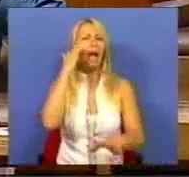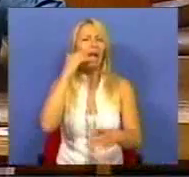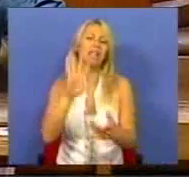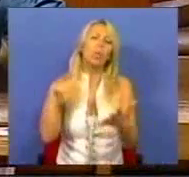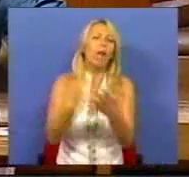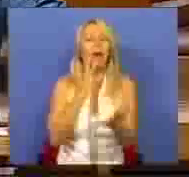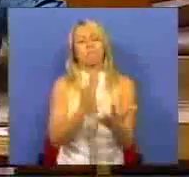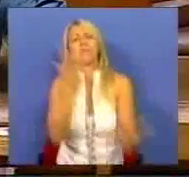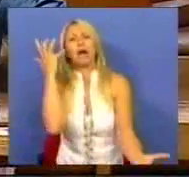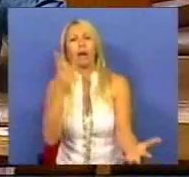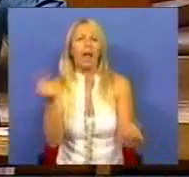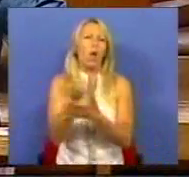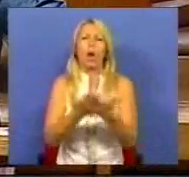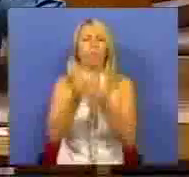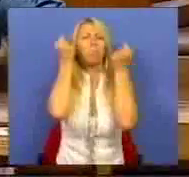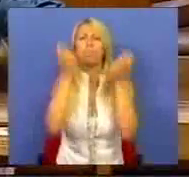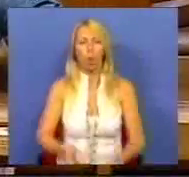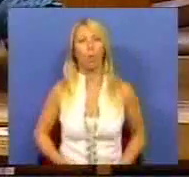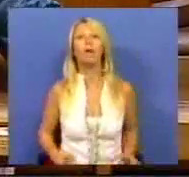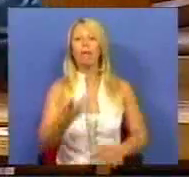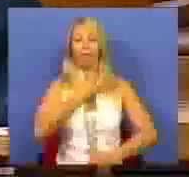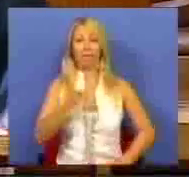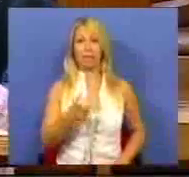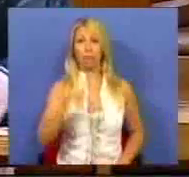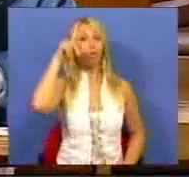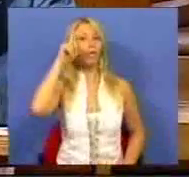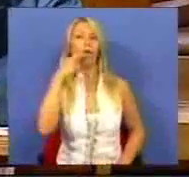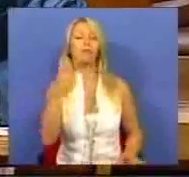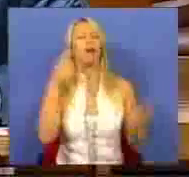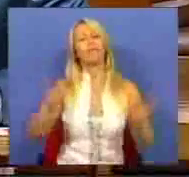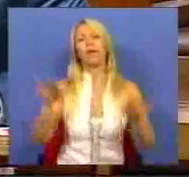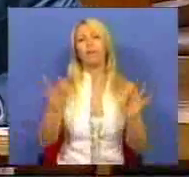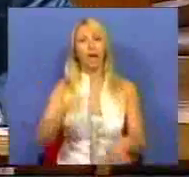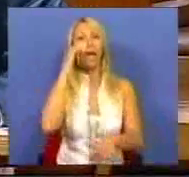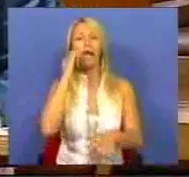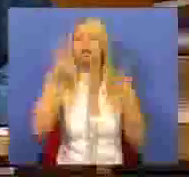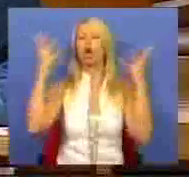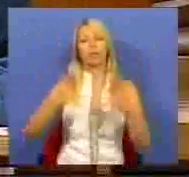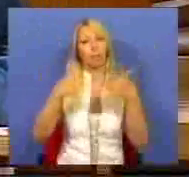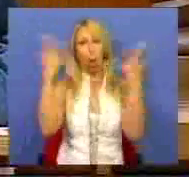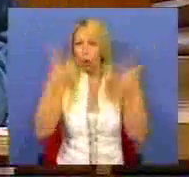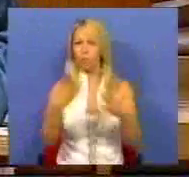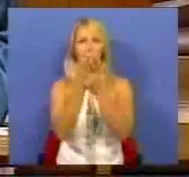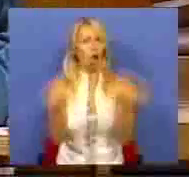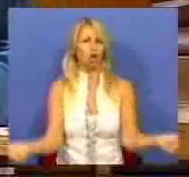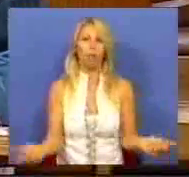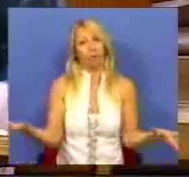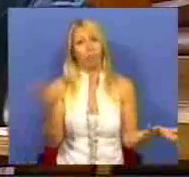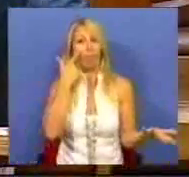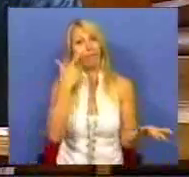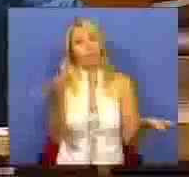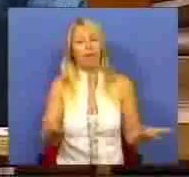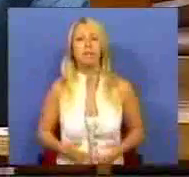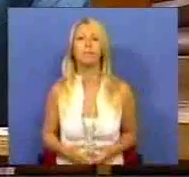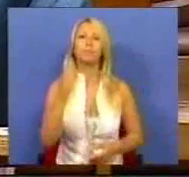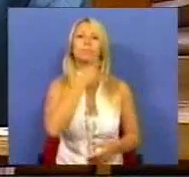não conta. Em dezembro assegurava José Sócrates que está vencida a crise orçamental. O orçamento está resolvido, como se vê.